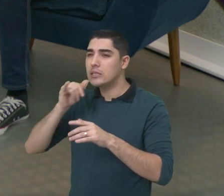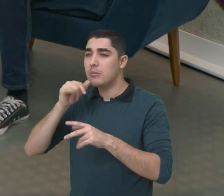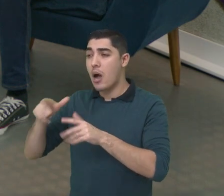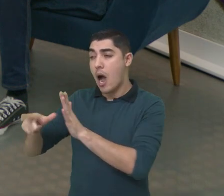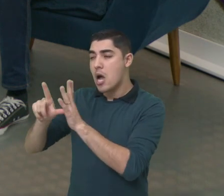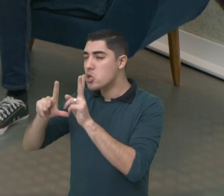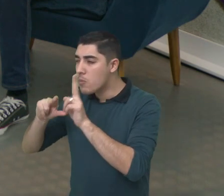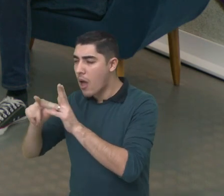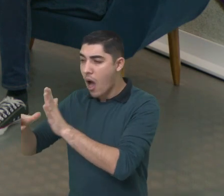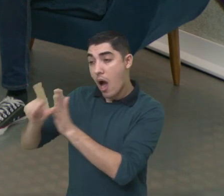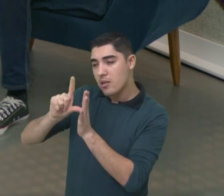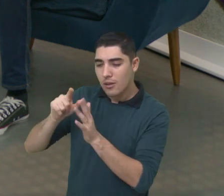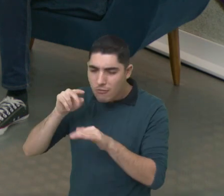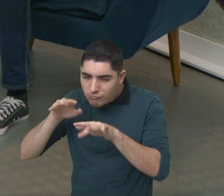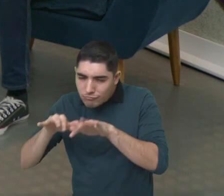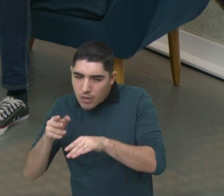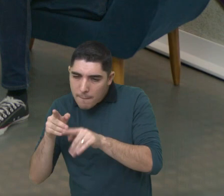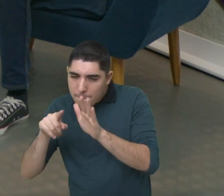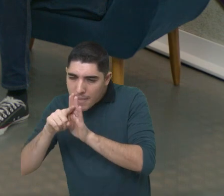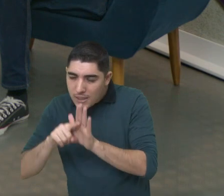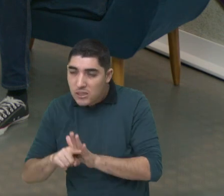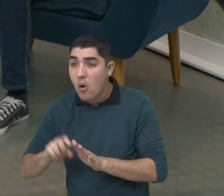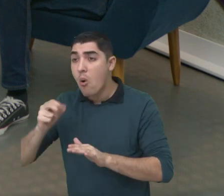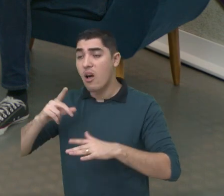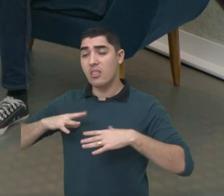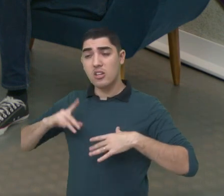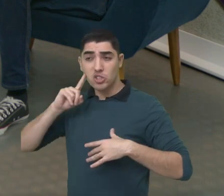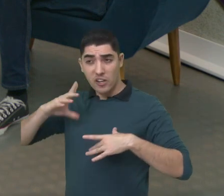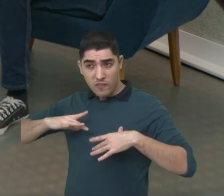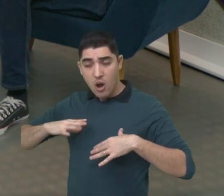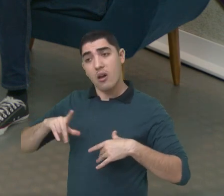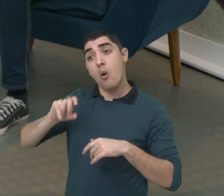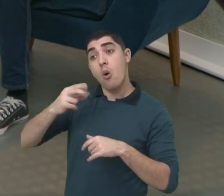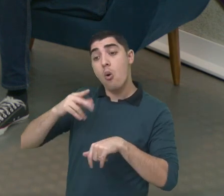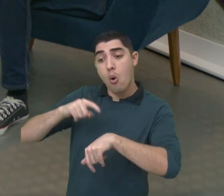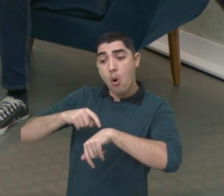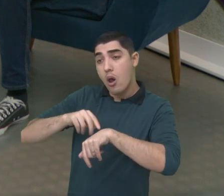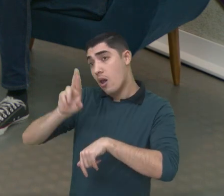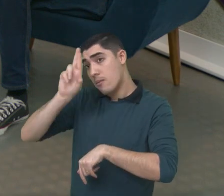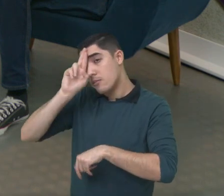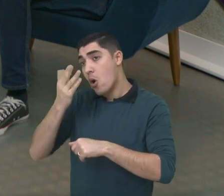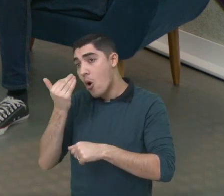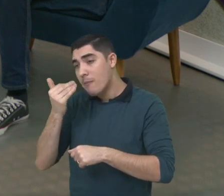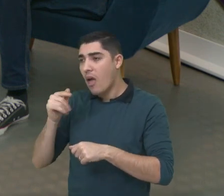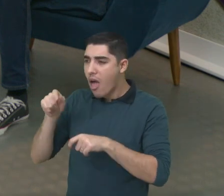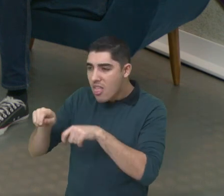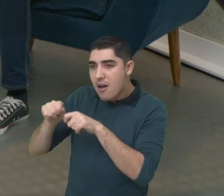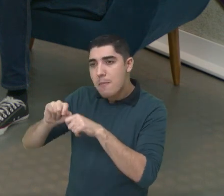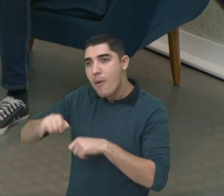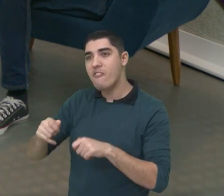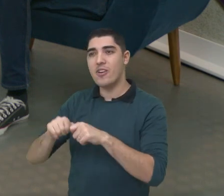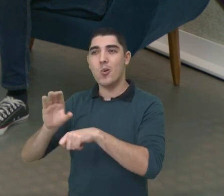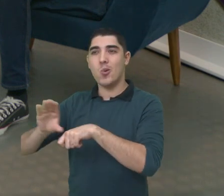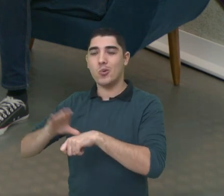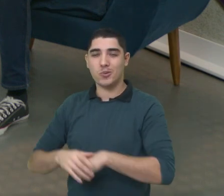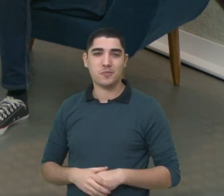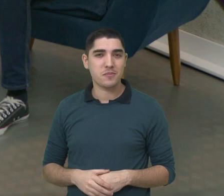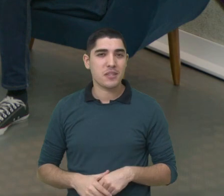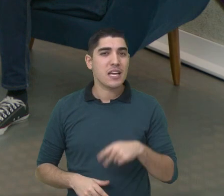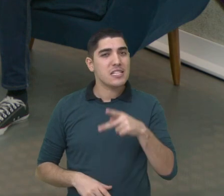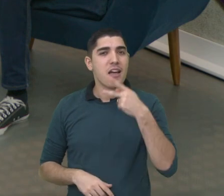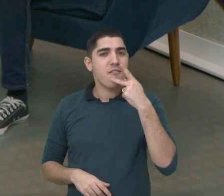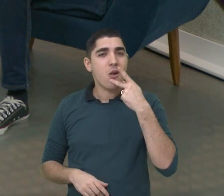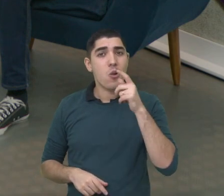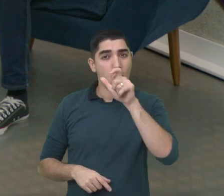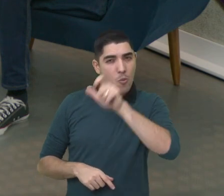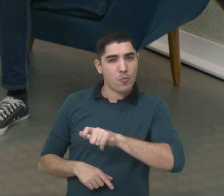dormir, uma folga, ou tá no horário de almoço, sabe? Eu acho que é muito importante. Você disse aí, o corretor